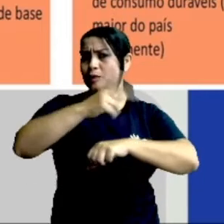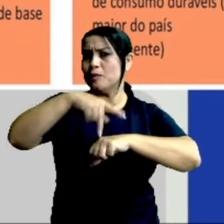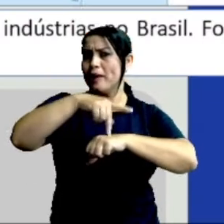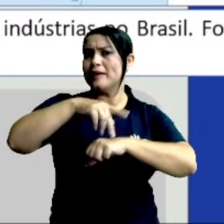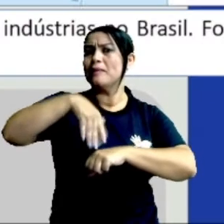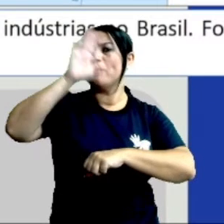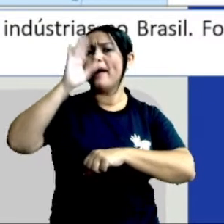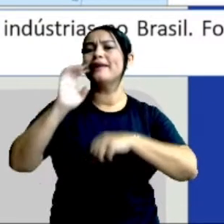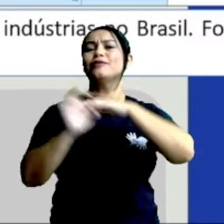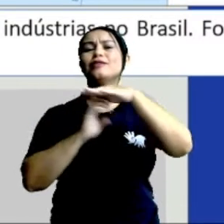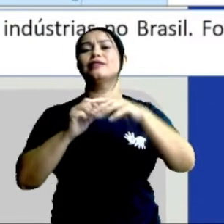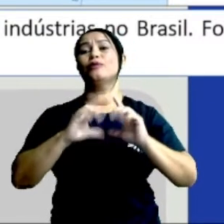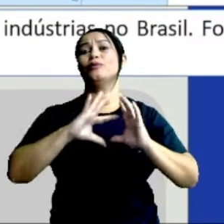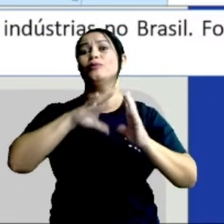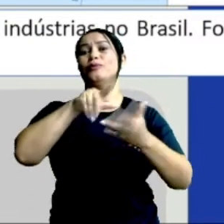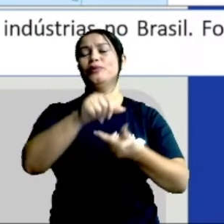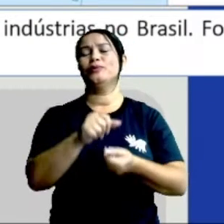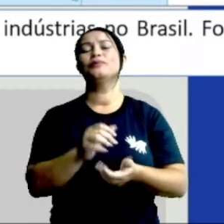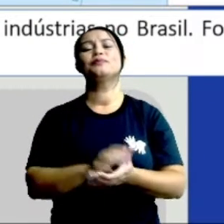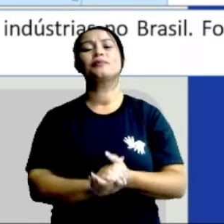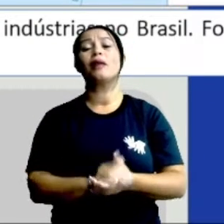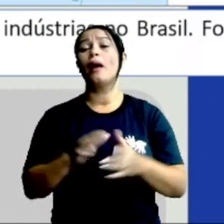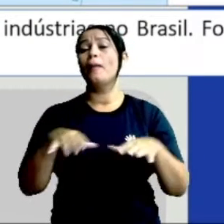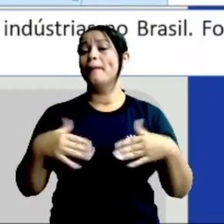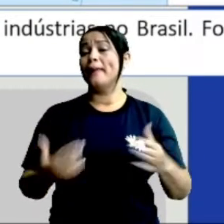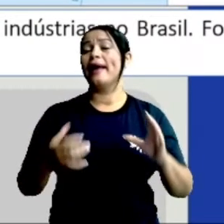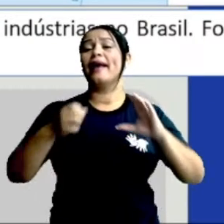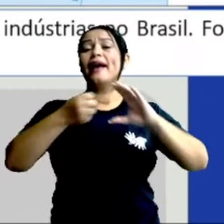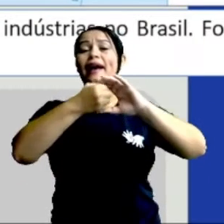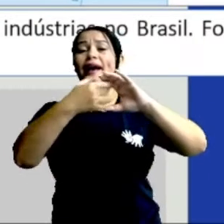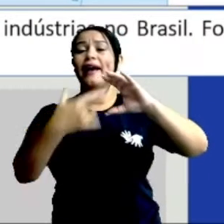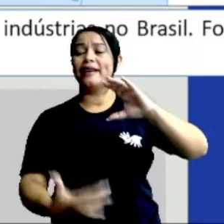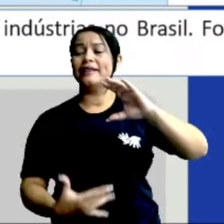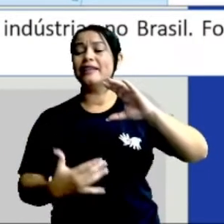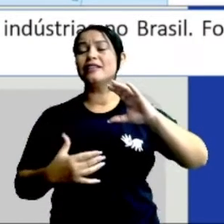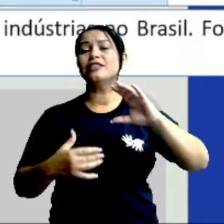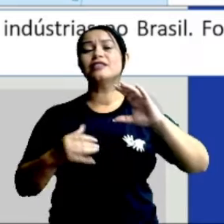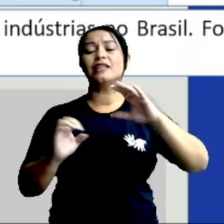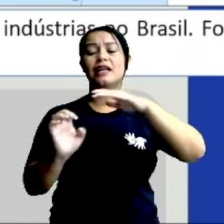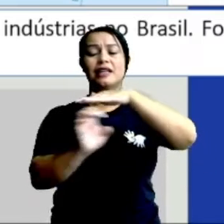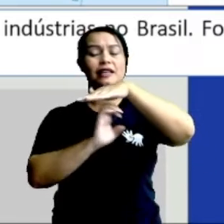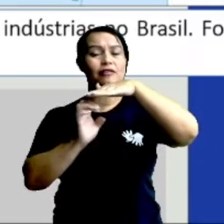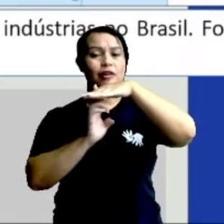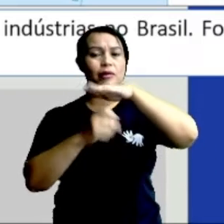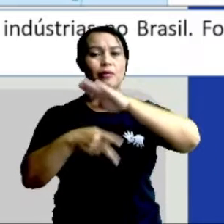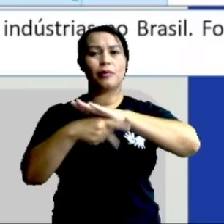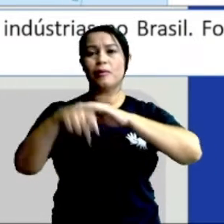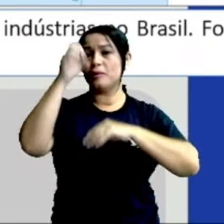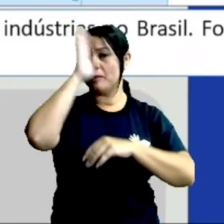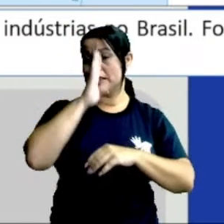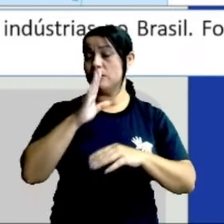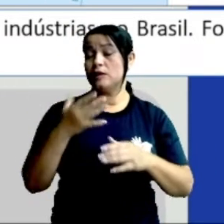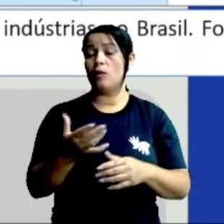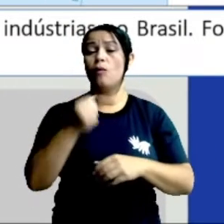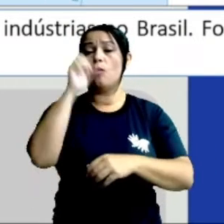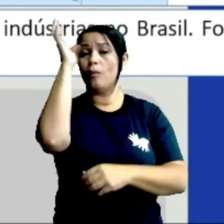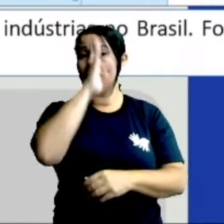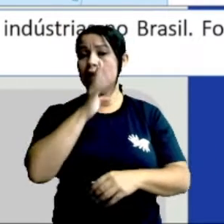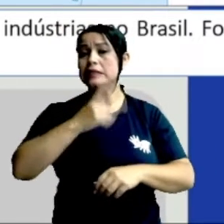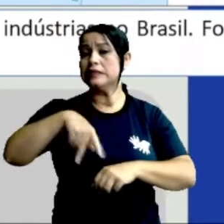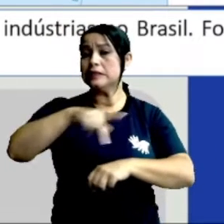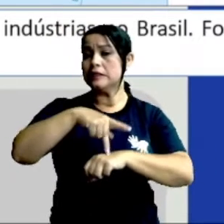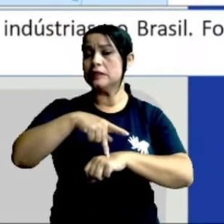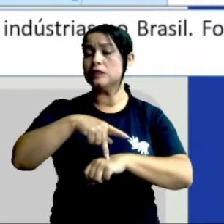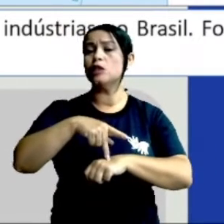com certeza, tá? Bem, características da industrialização brasileira. Então, o Brasil, por natureza,